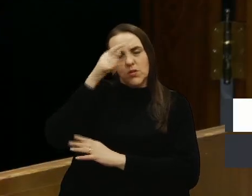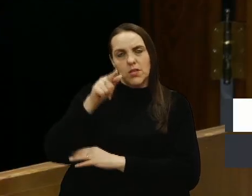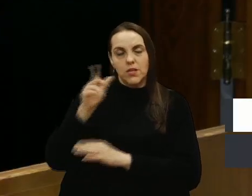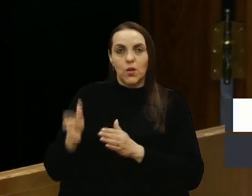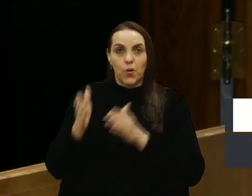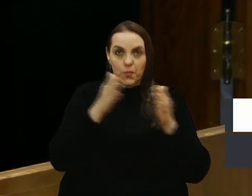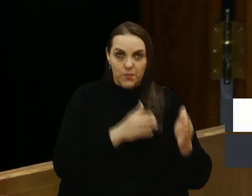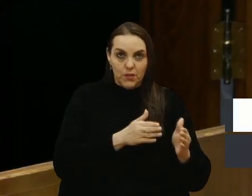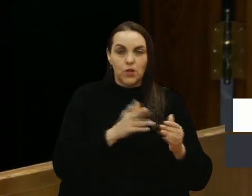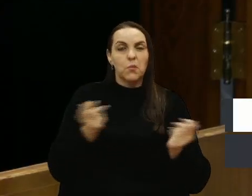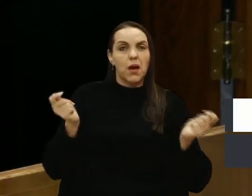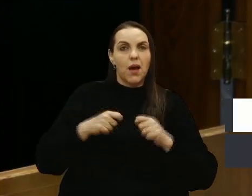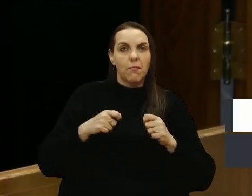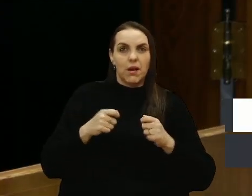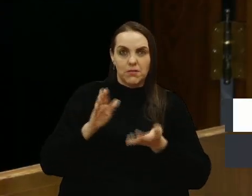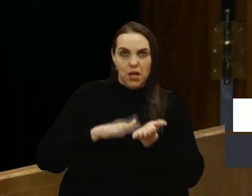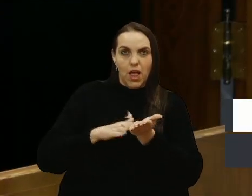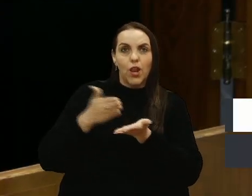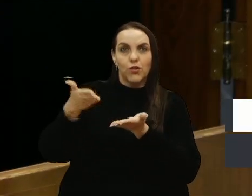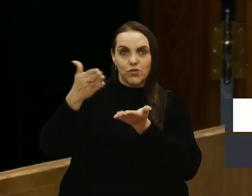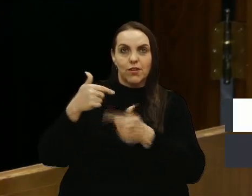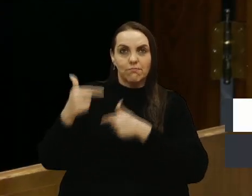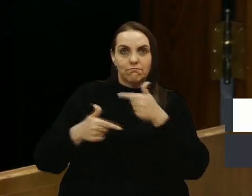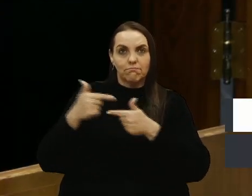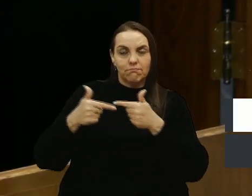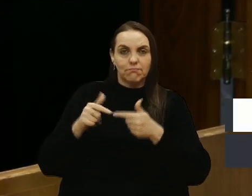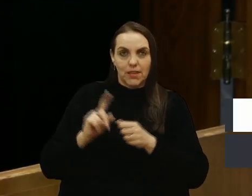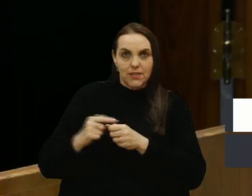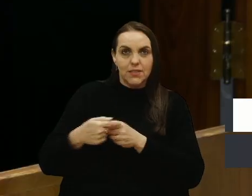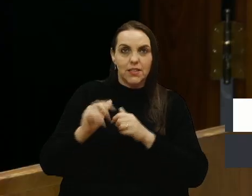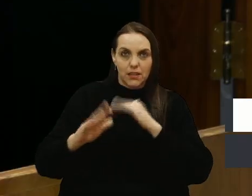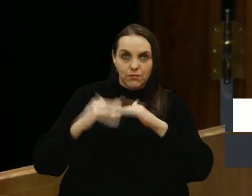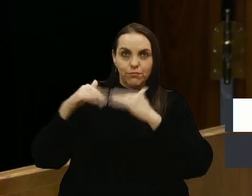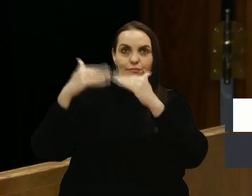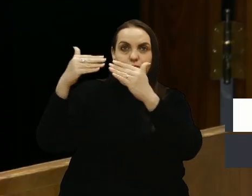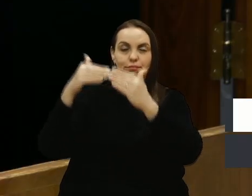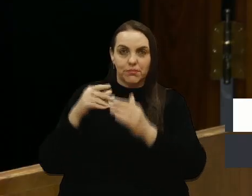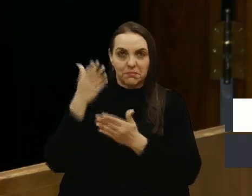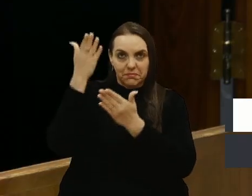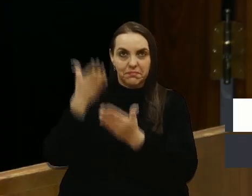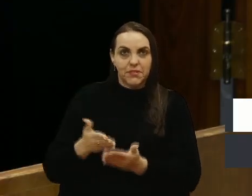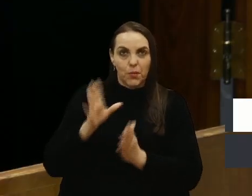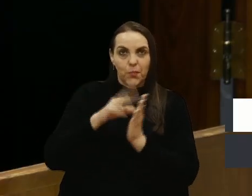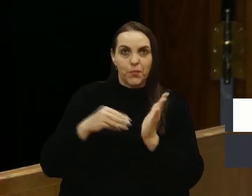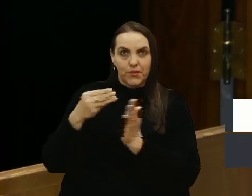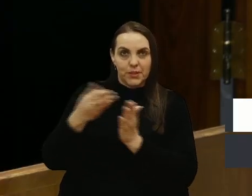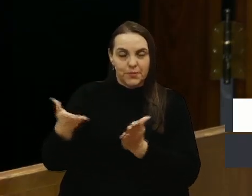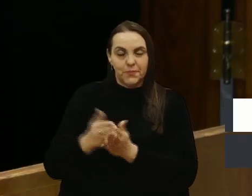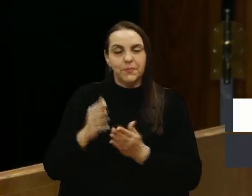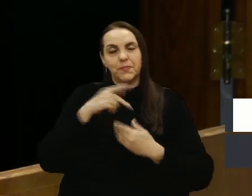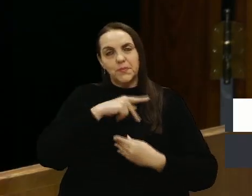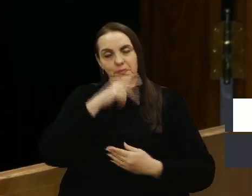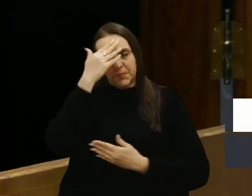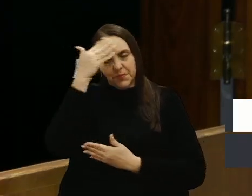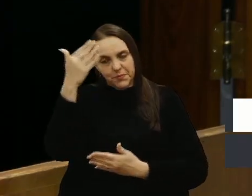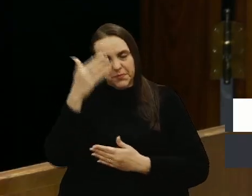oposição, somos capazes de elogiar aqueles que trabalham para essa cidade avançar, a exemplo do senhor. Presidente, muito obrigado pela